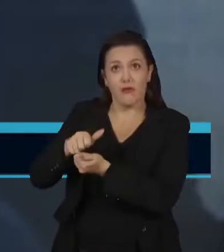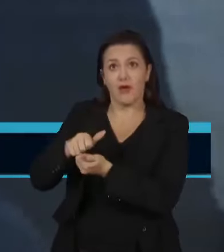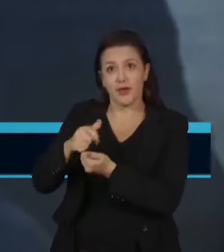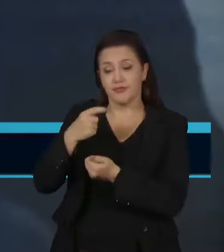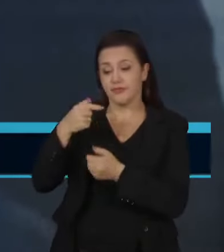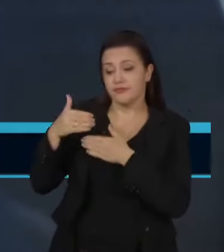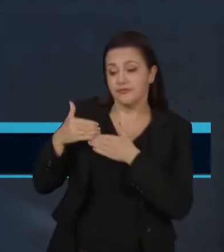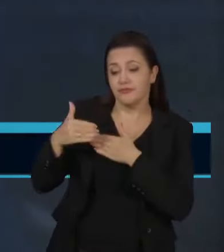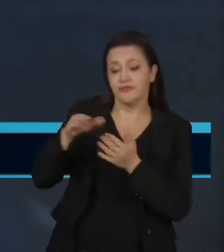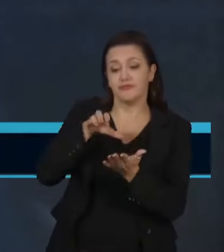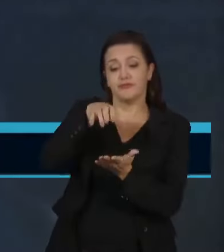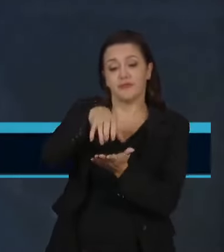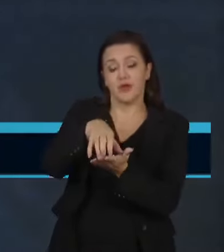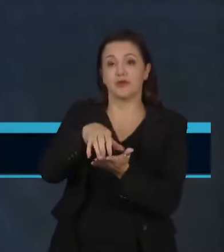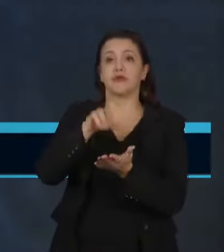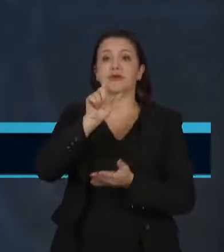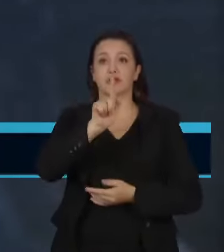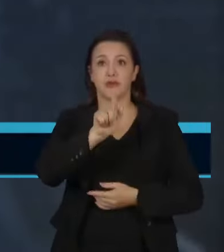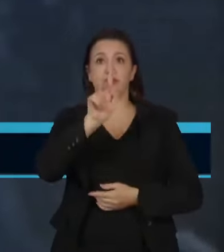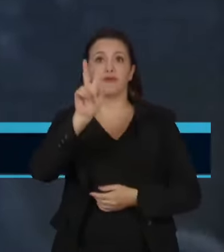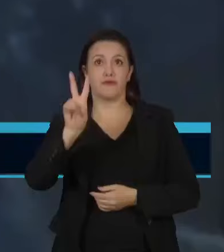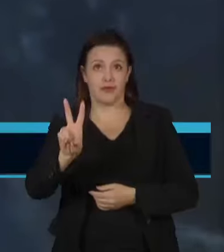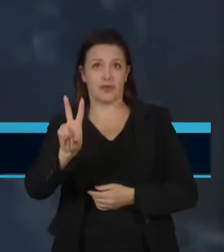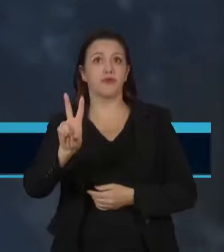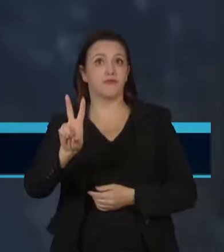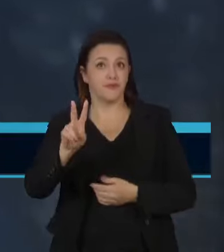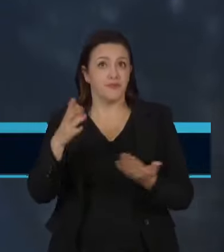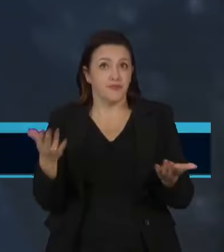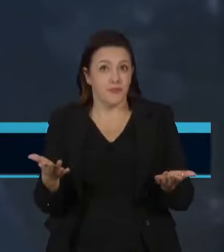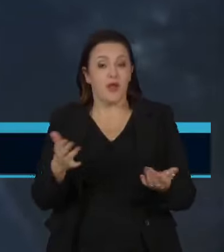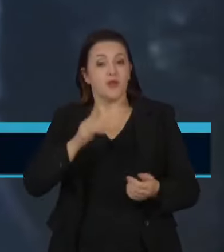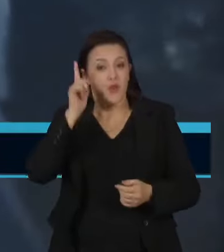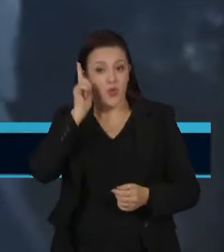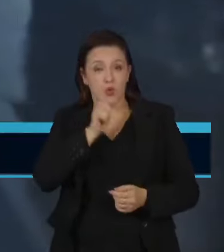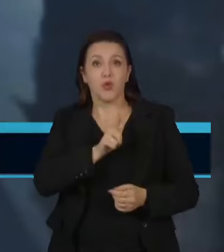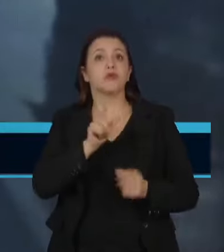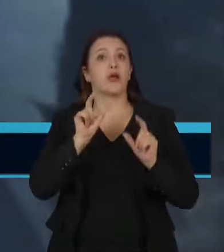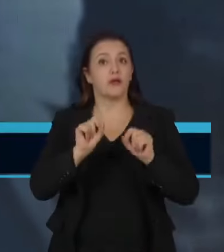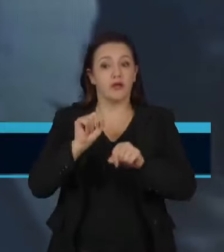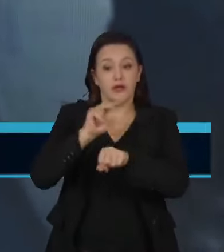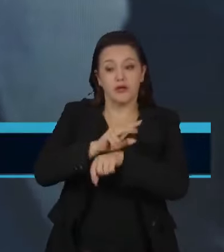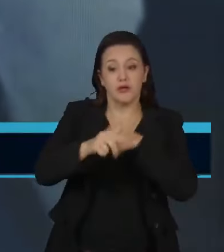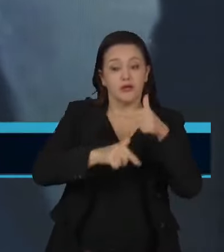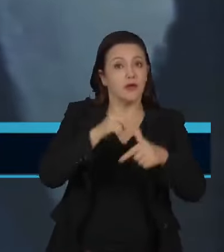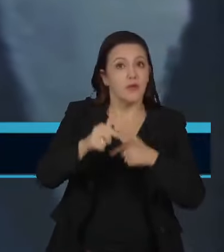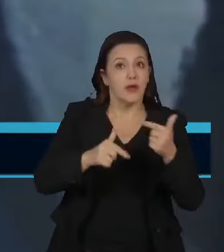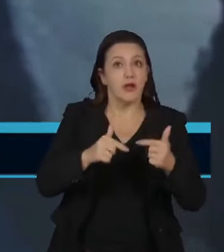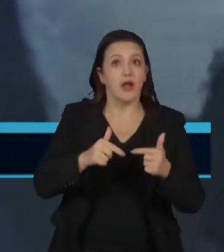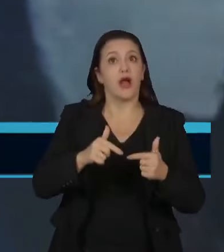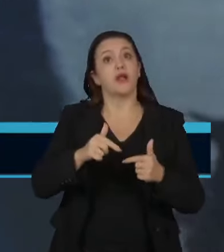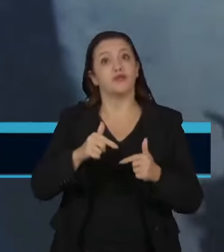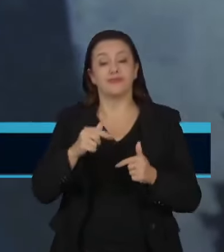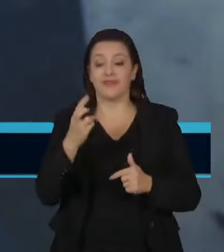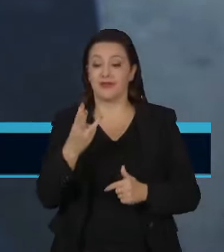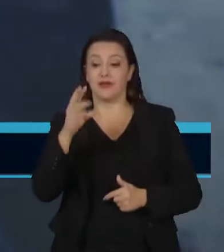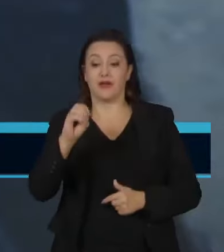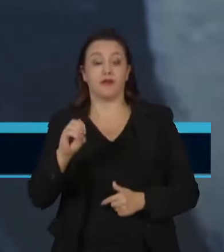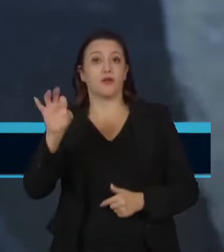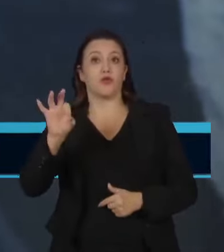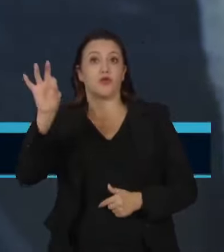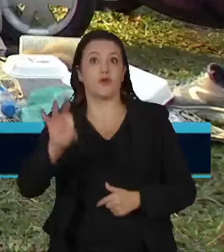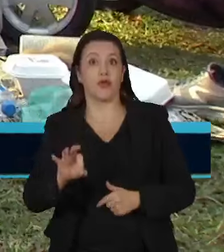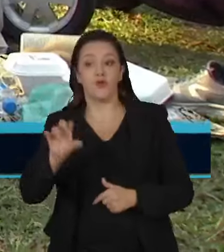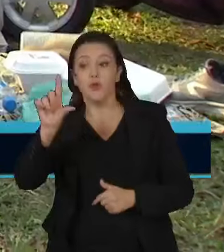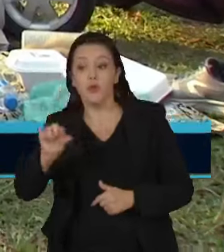Fundação Getúlio Vargas mostra que no Brasil as que conseguem seguir no emprego ganham até 30% menos em relação aos